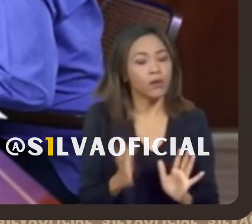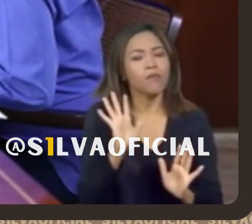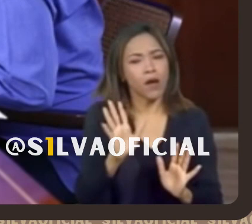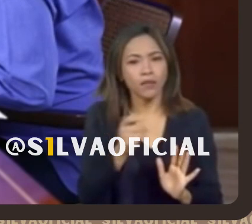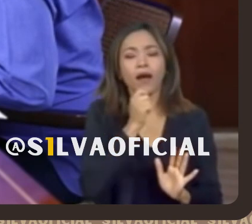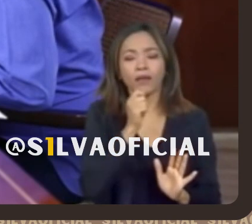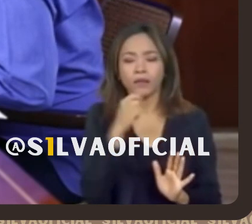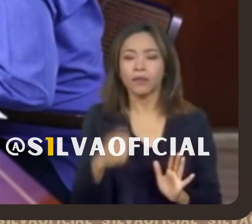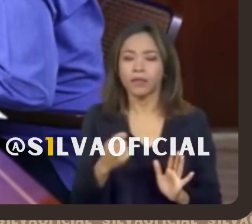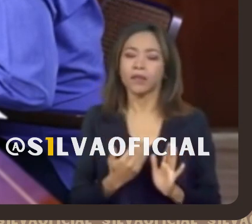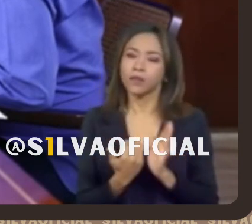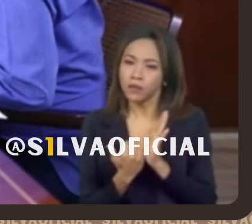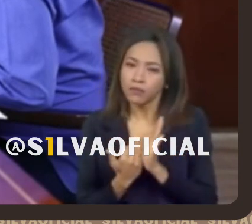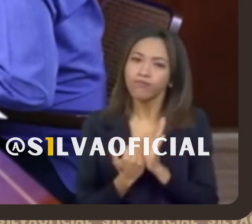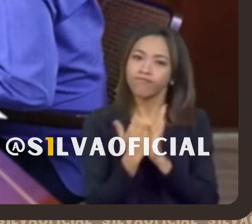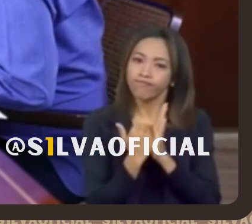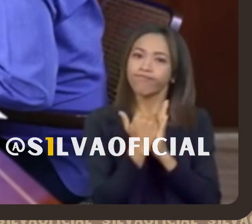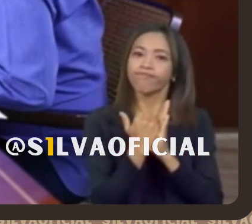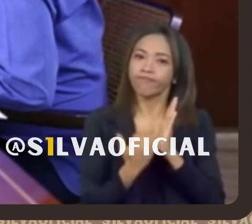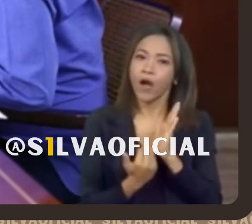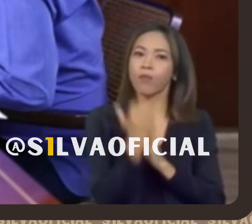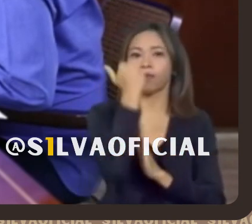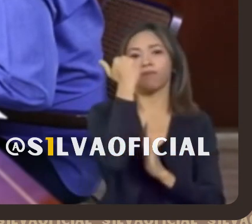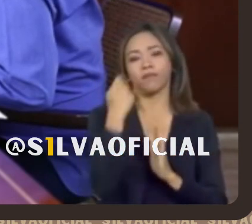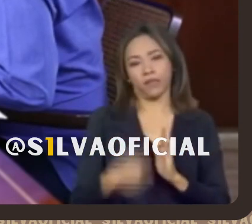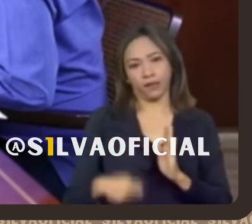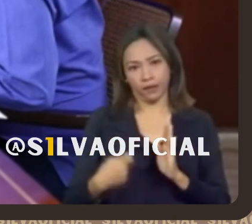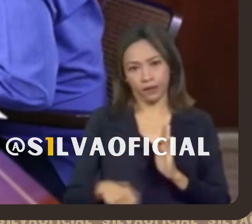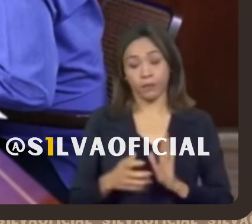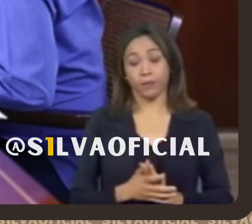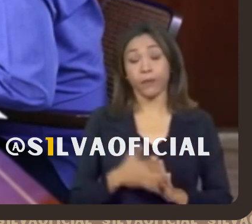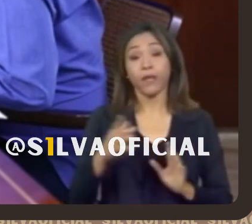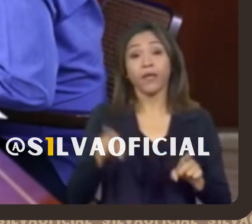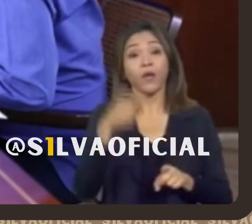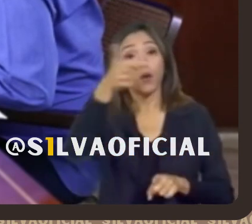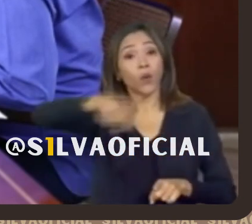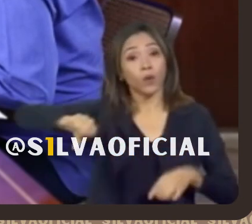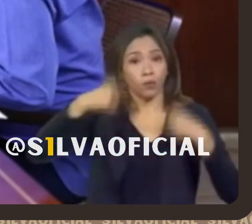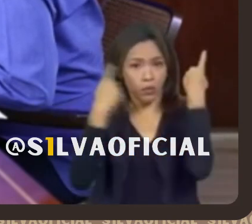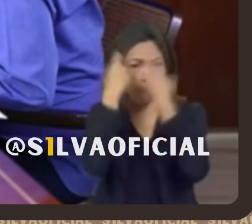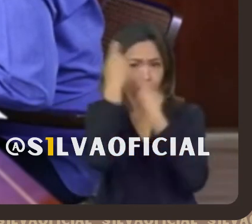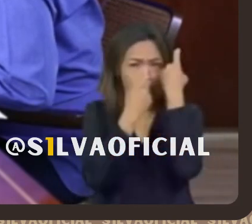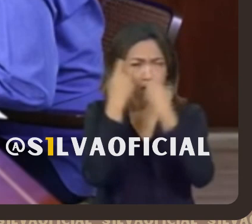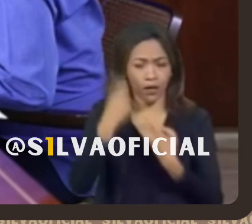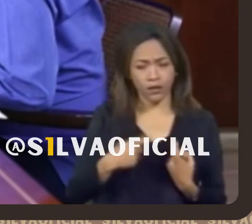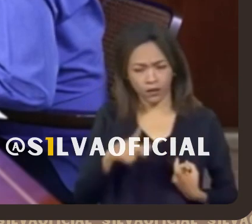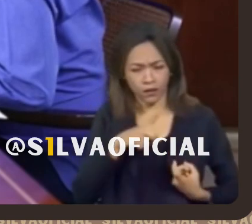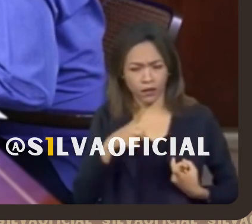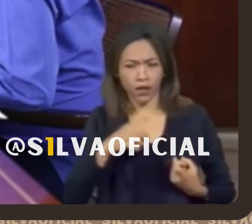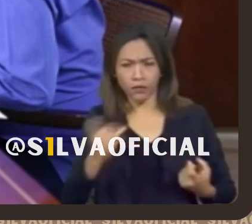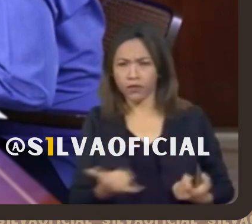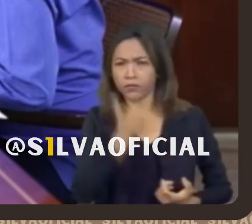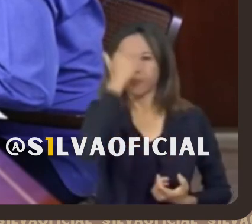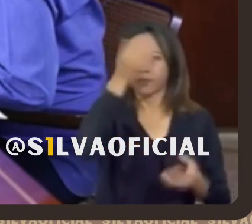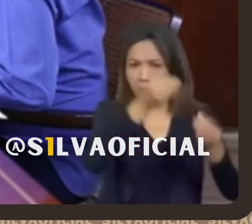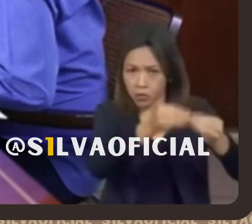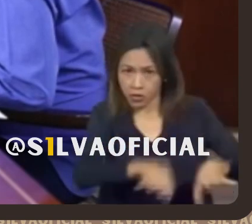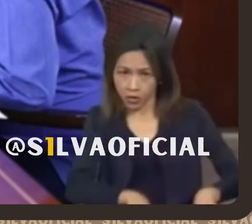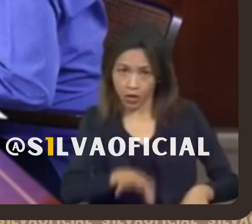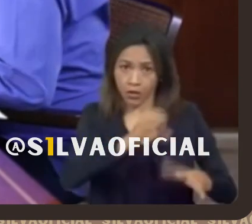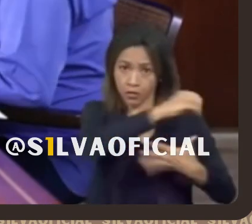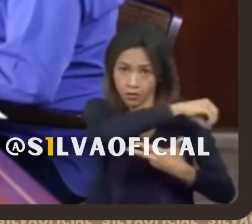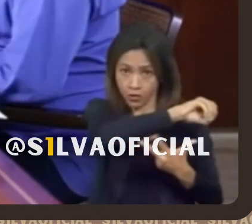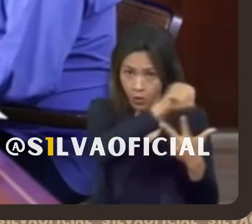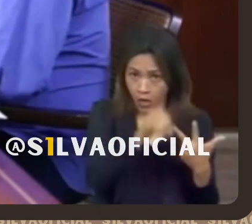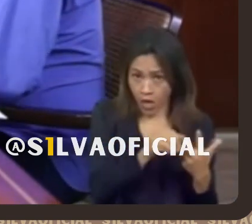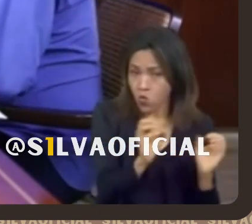Presidente né e preocupados também não houve nenhum incidente que prejudicasse o Enem esse ano ao contrário né Eh mas houve uma